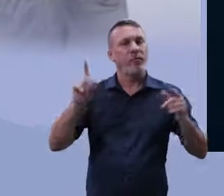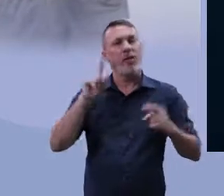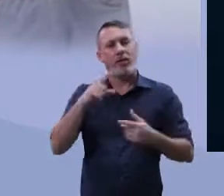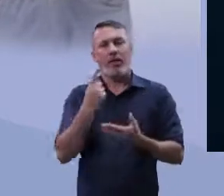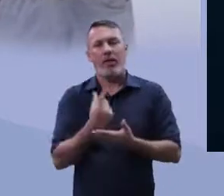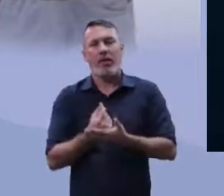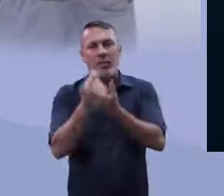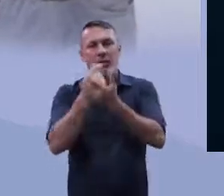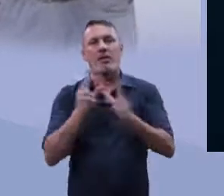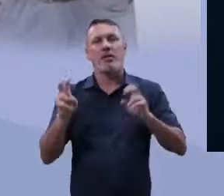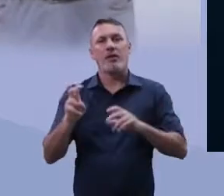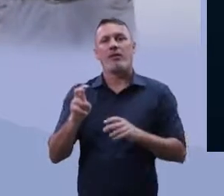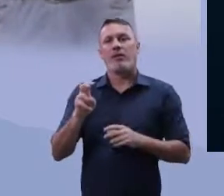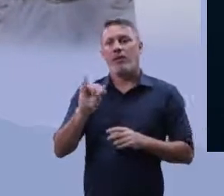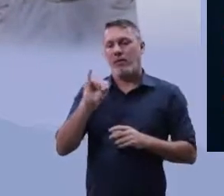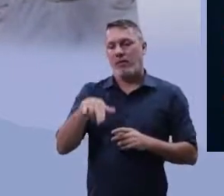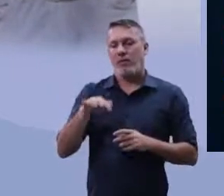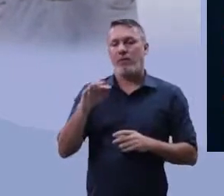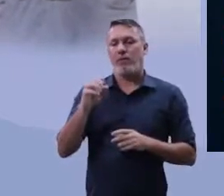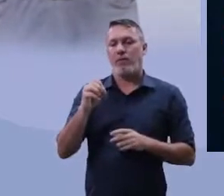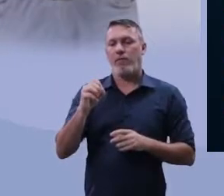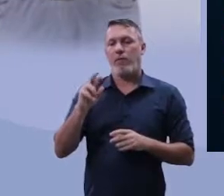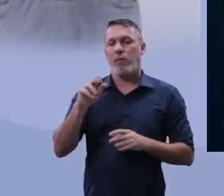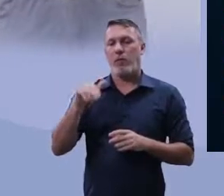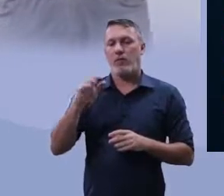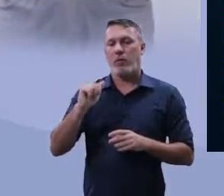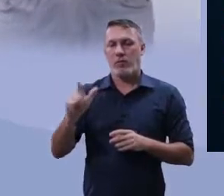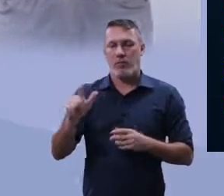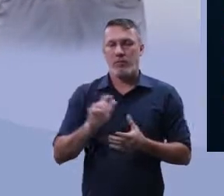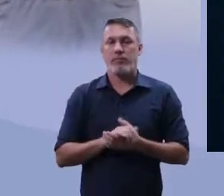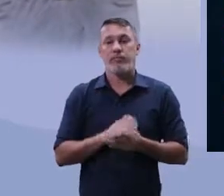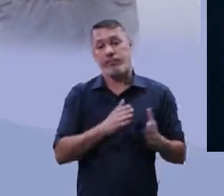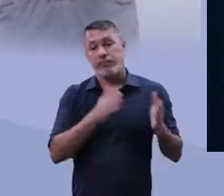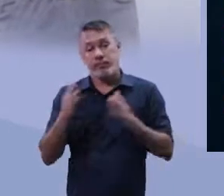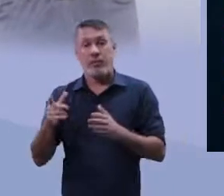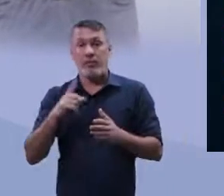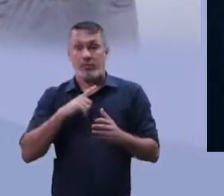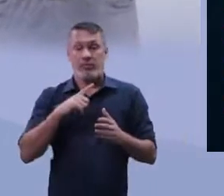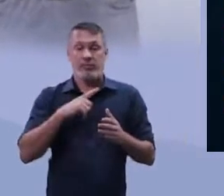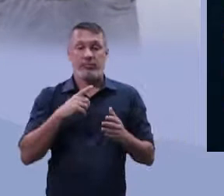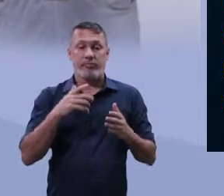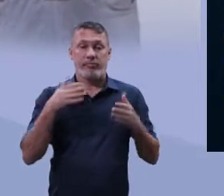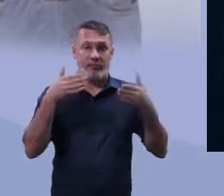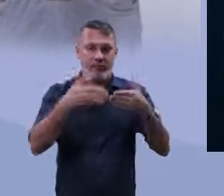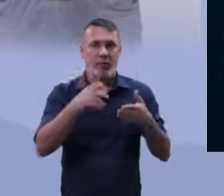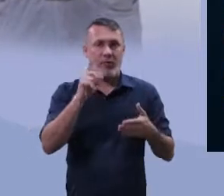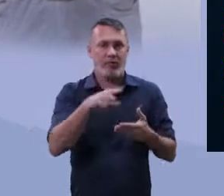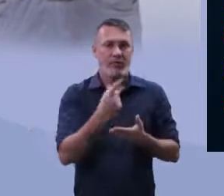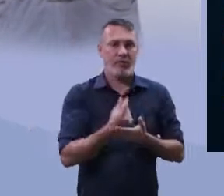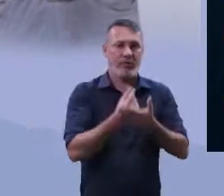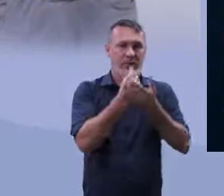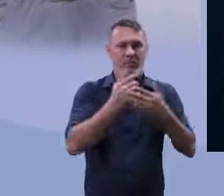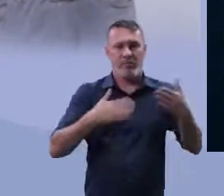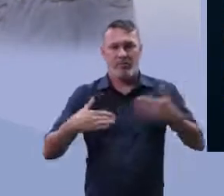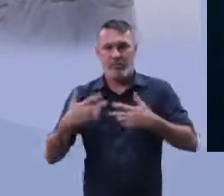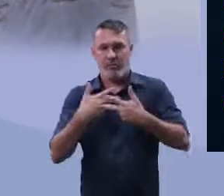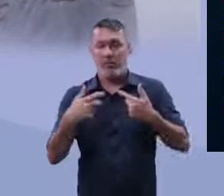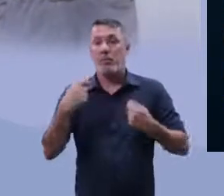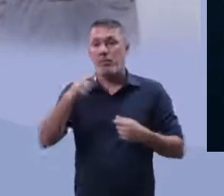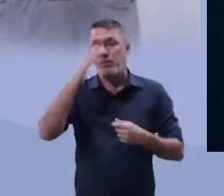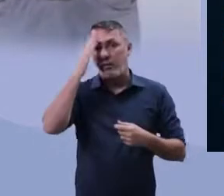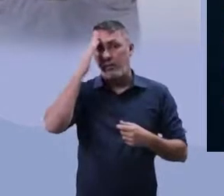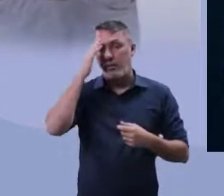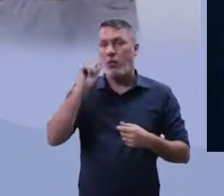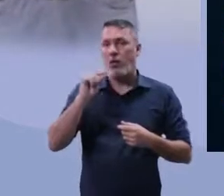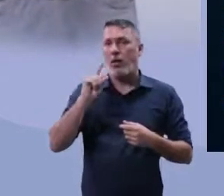Essa é a chamada ideia do capitalismo informacional. Bom, então assim, né, com a questão do capitalismo comercial, nós temos